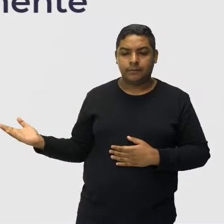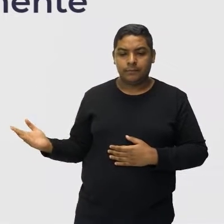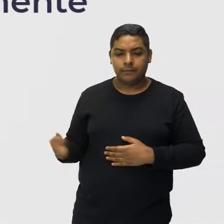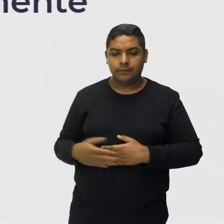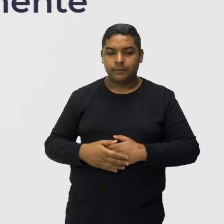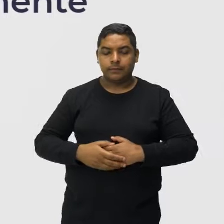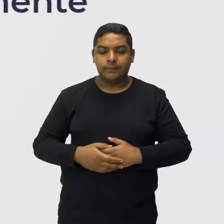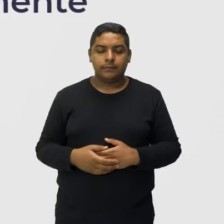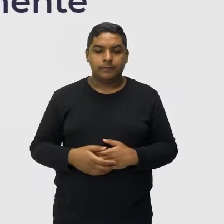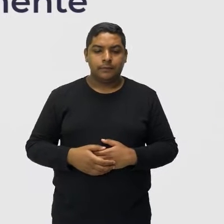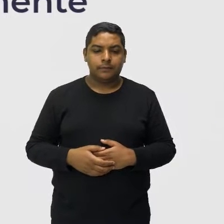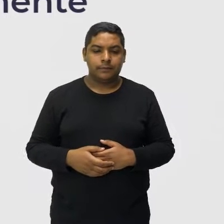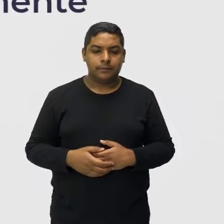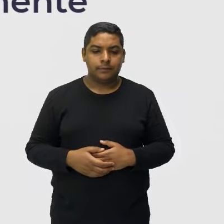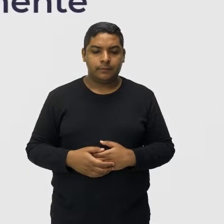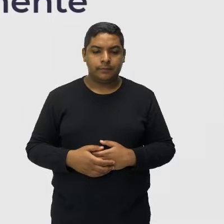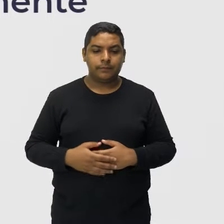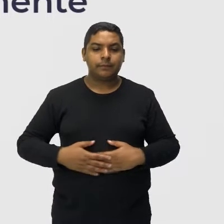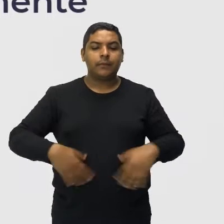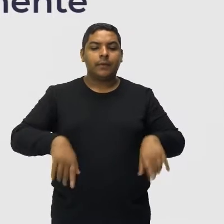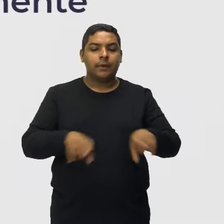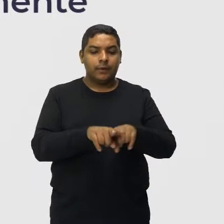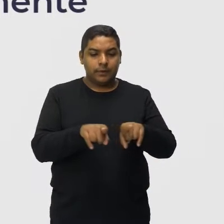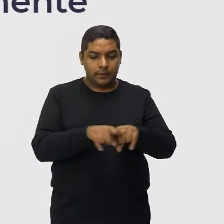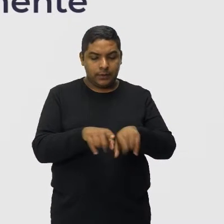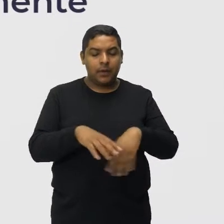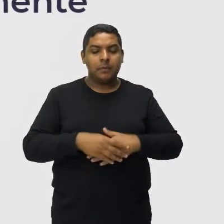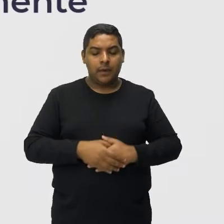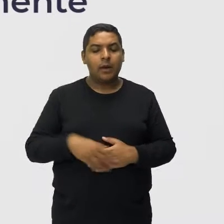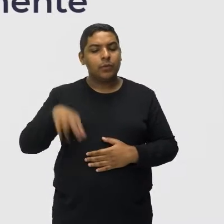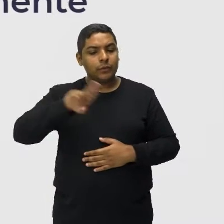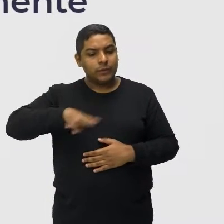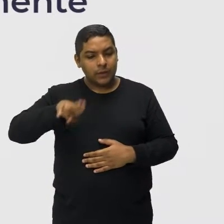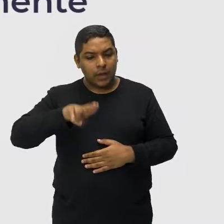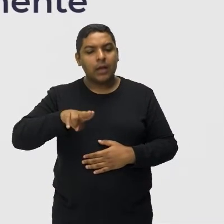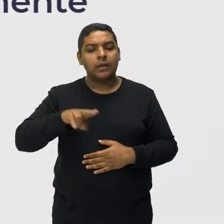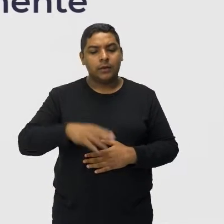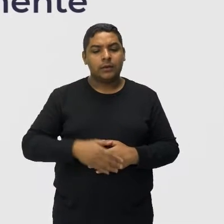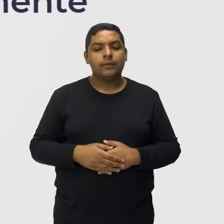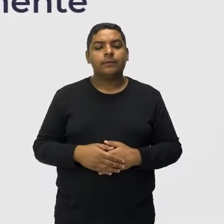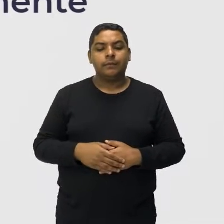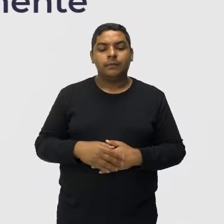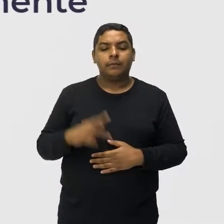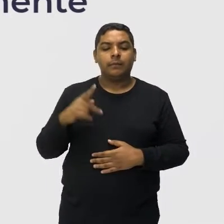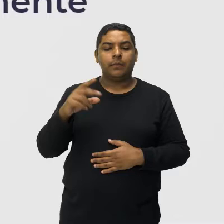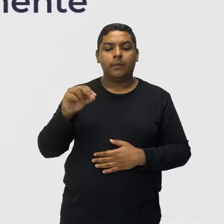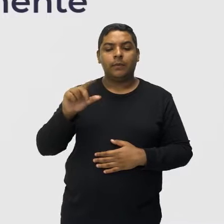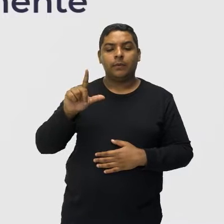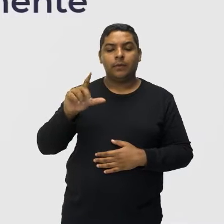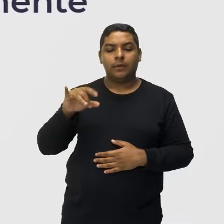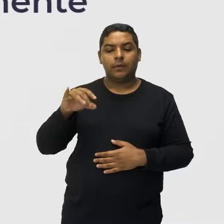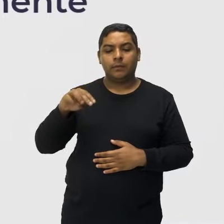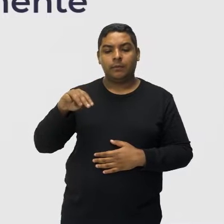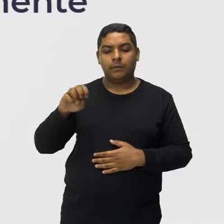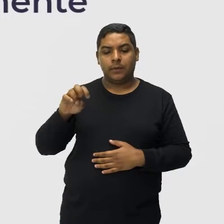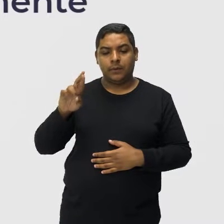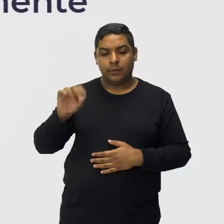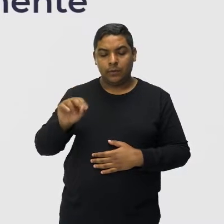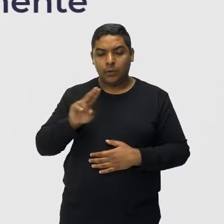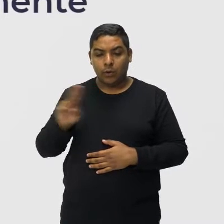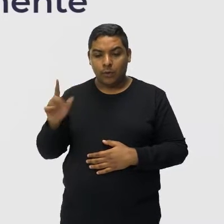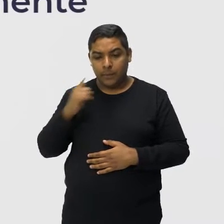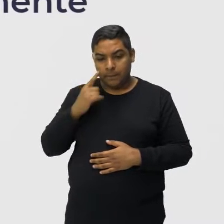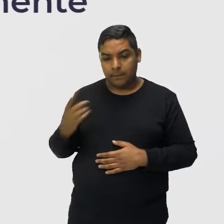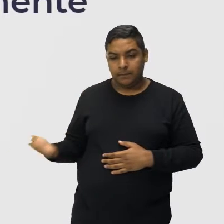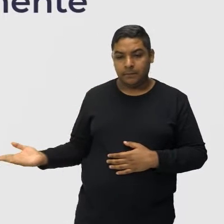vocês. Além disso, ela é precursora também de um polímero, que é o poliestireno,